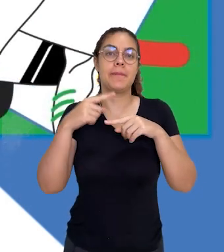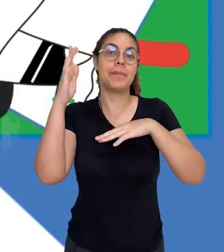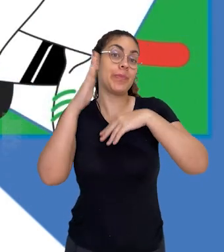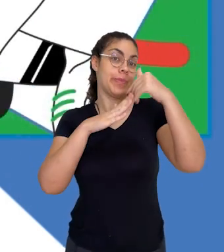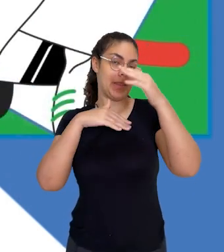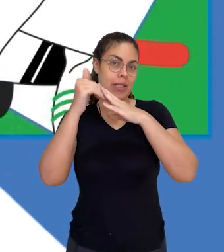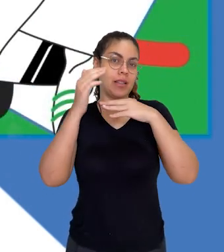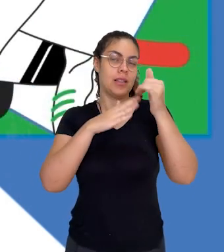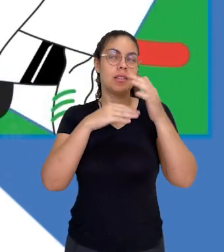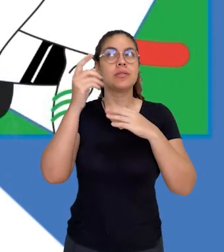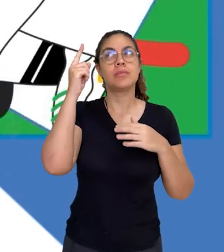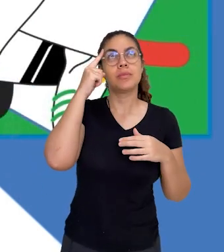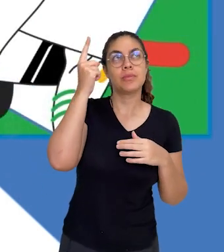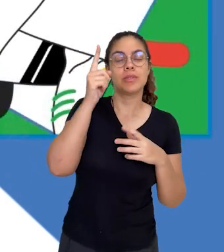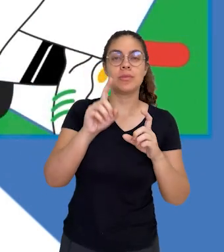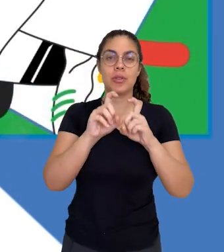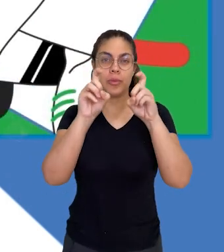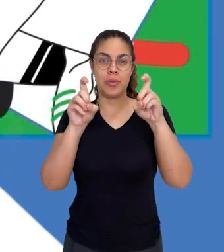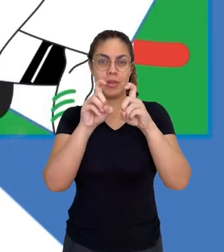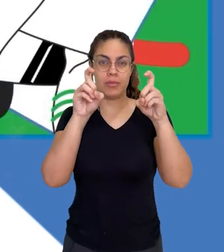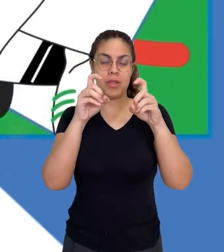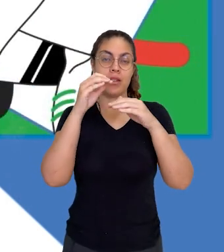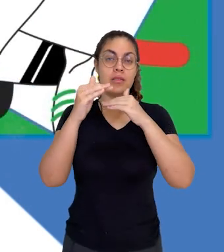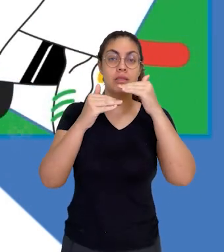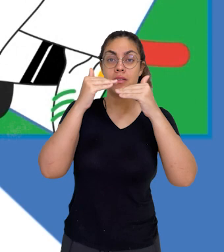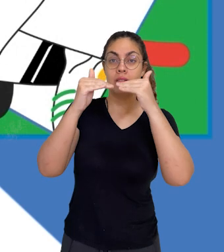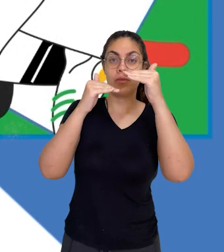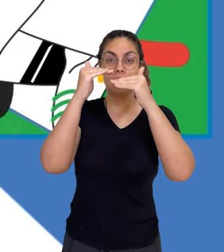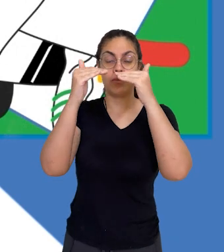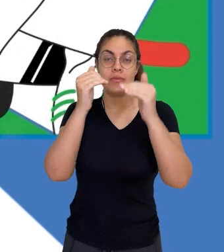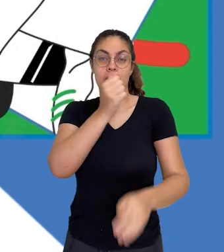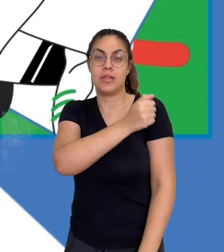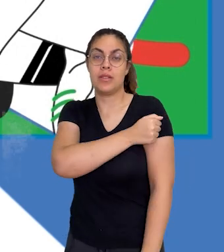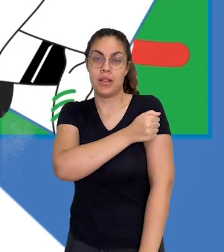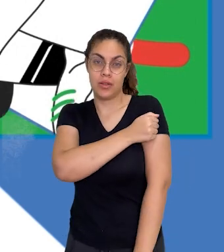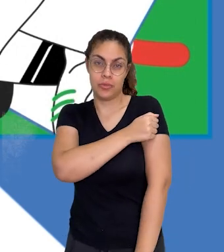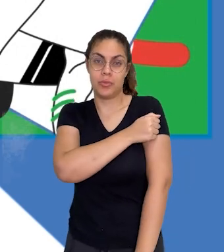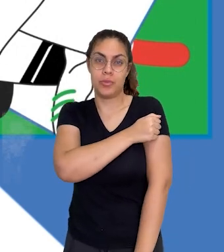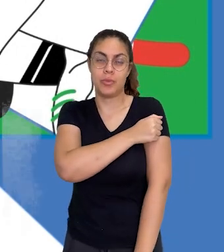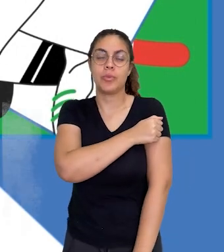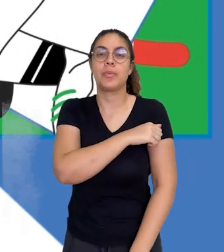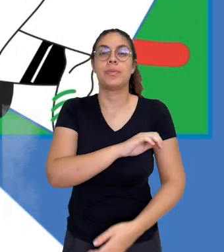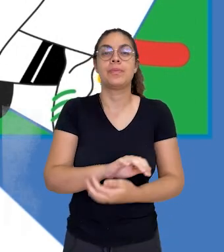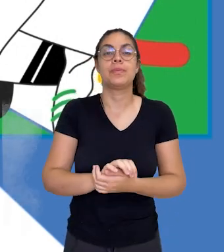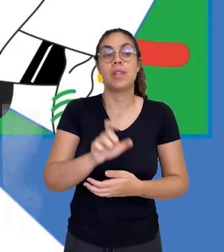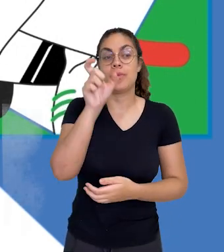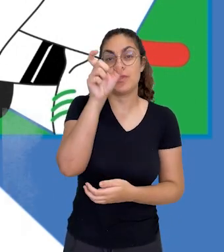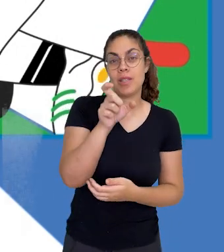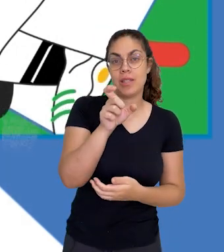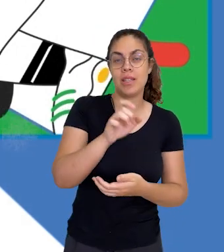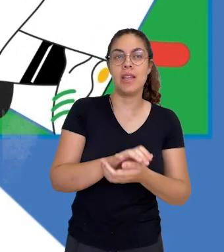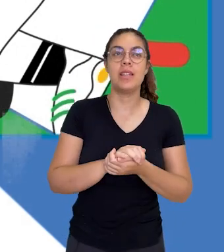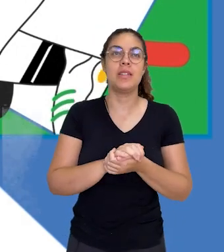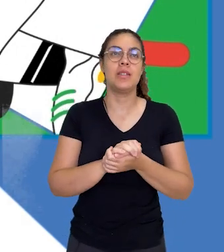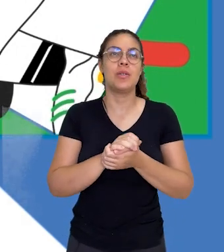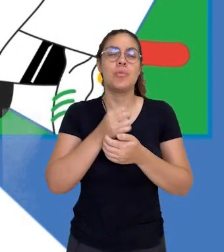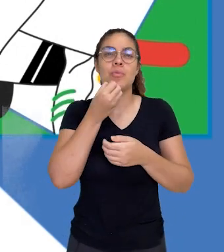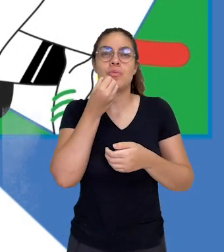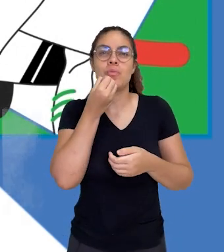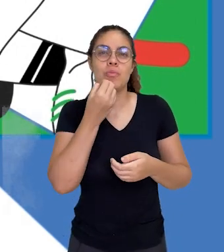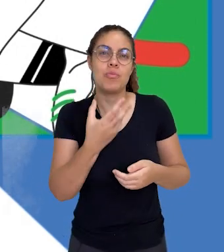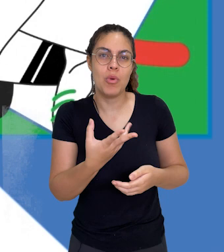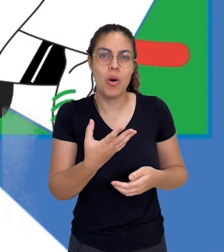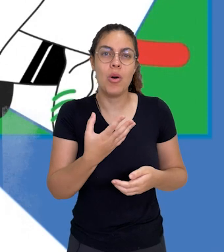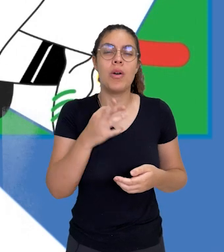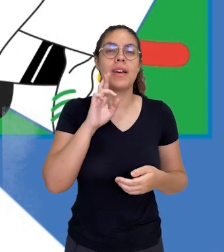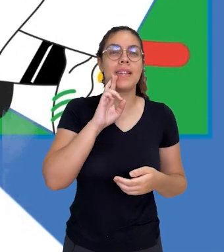computacional tem Pilares que Ao serem desenvolvidos em seu estudante fará dele o melhor resolvedor de